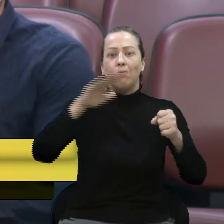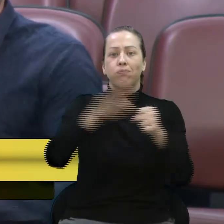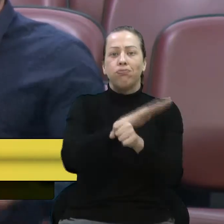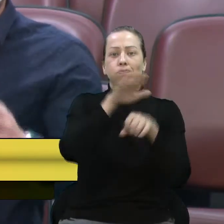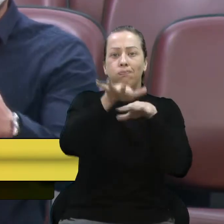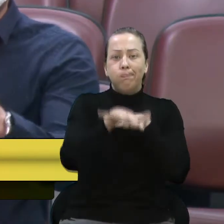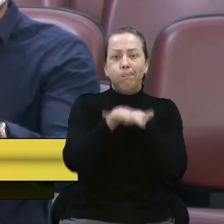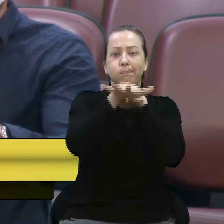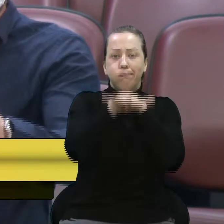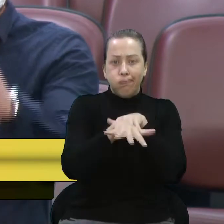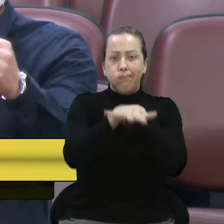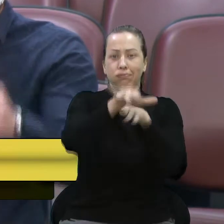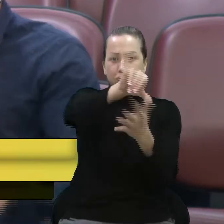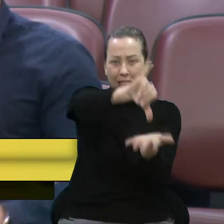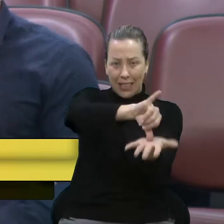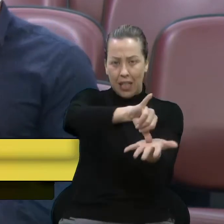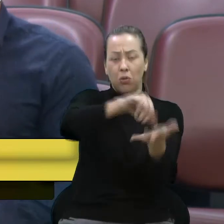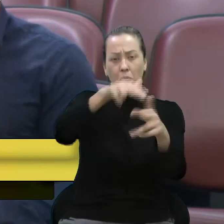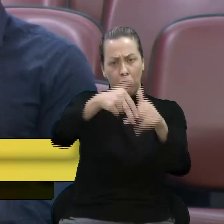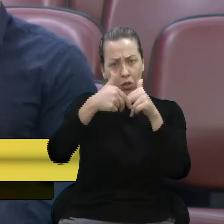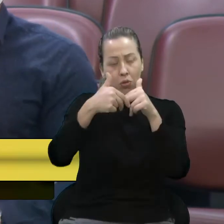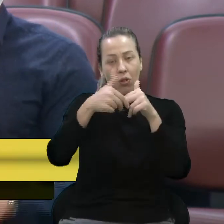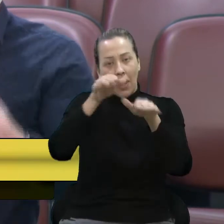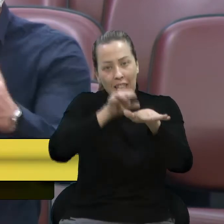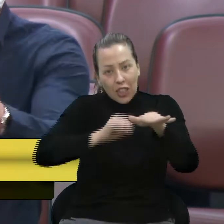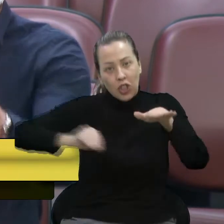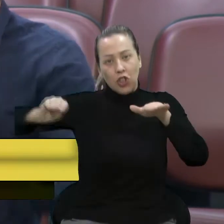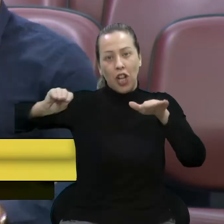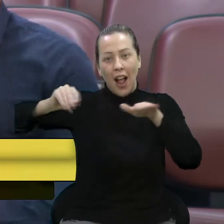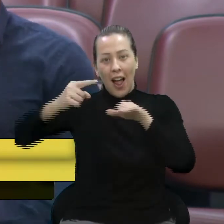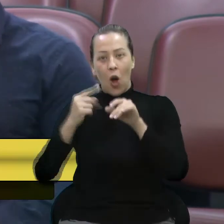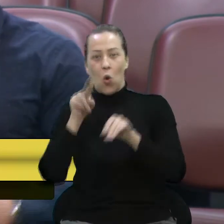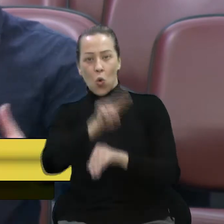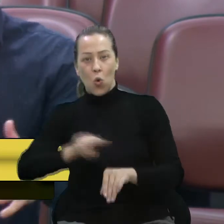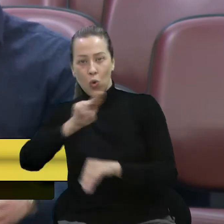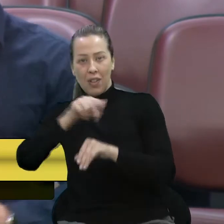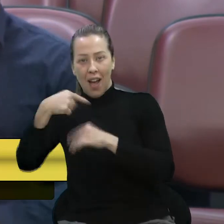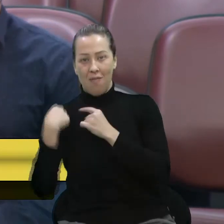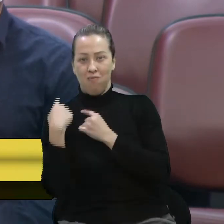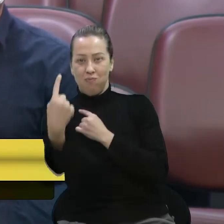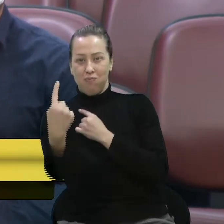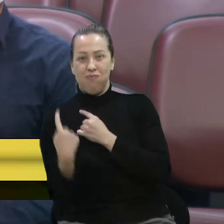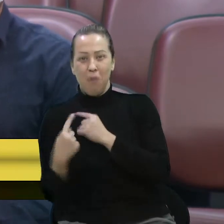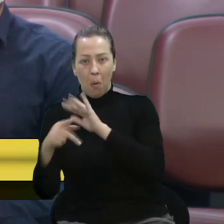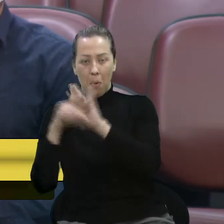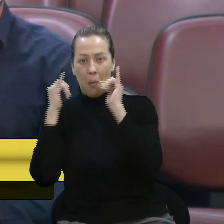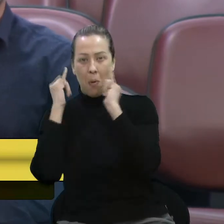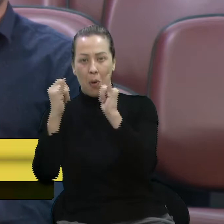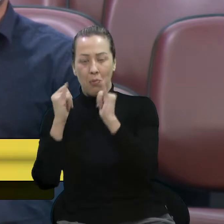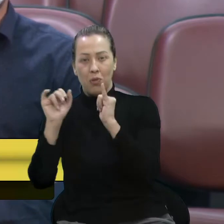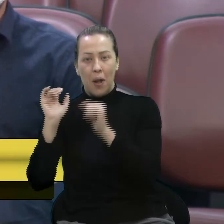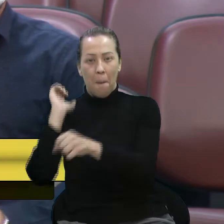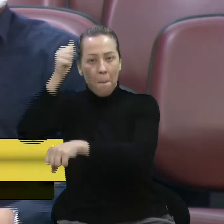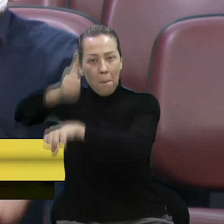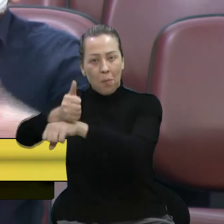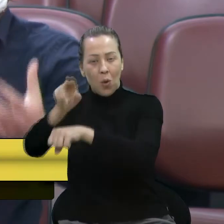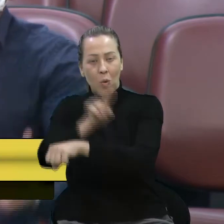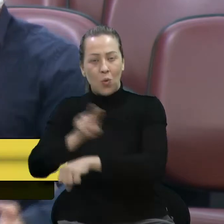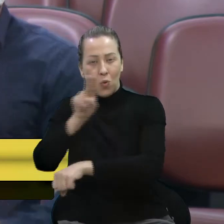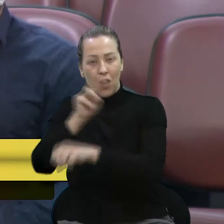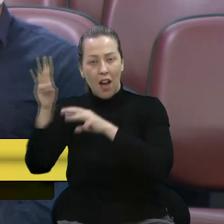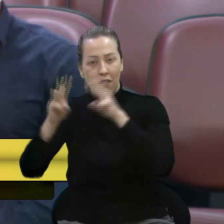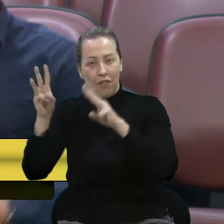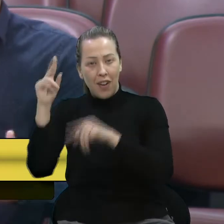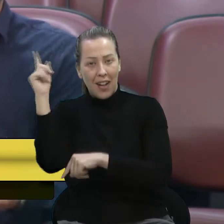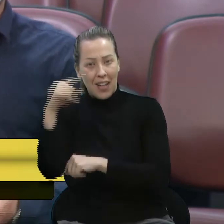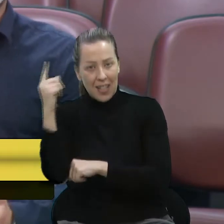central. Nada mais justo, e parabenizo o senhor, e apoia essa questão de flexibilizar os corredores dos ônibus. Inclusive, a gente vai ter